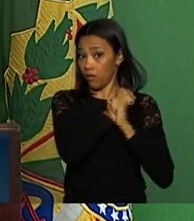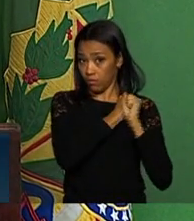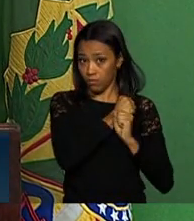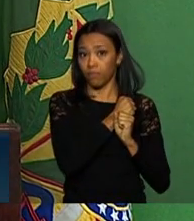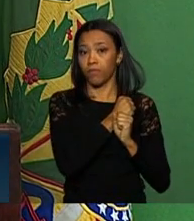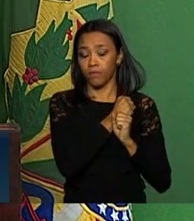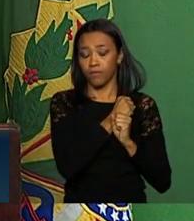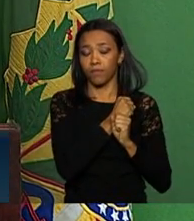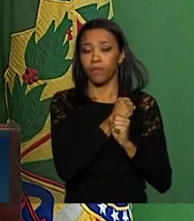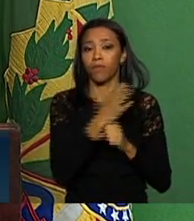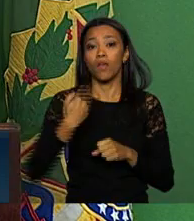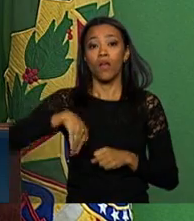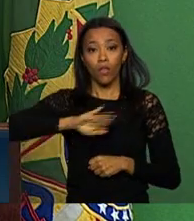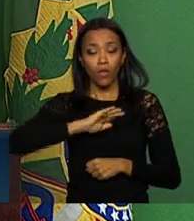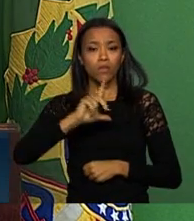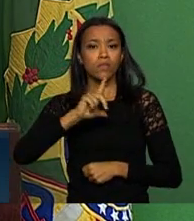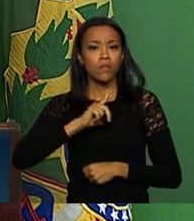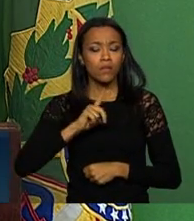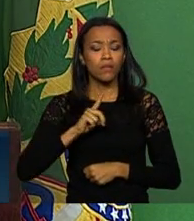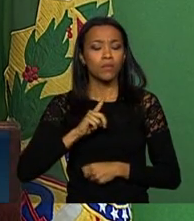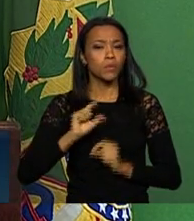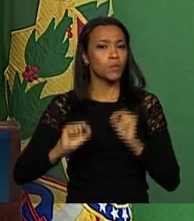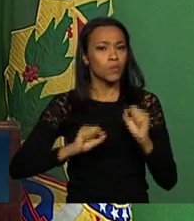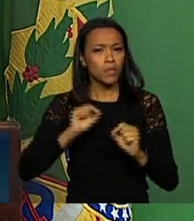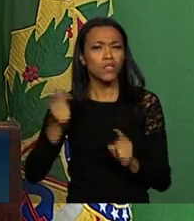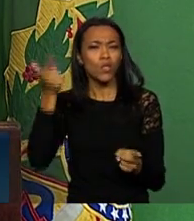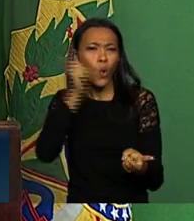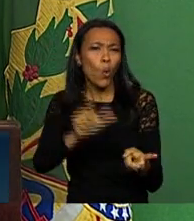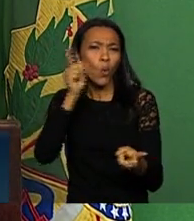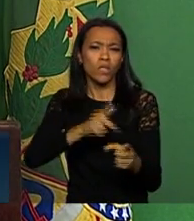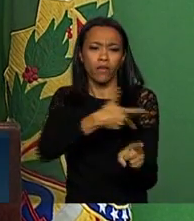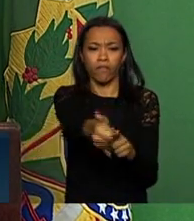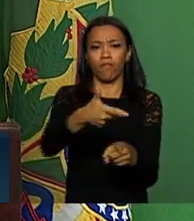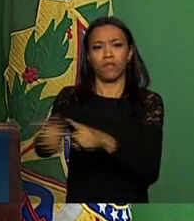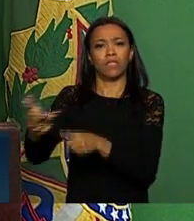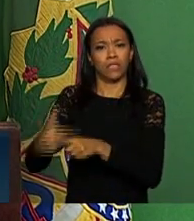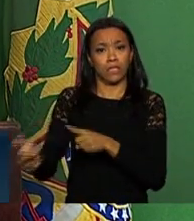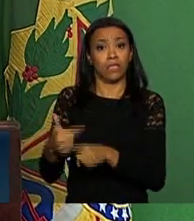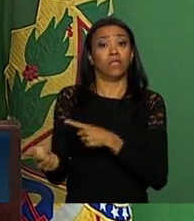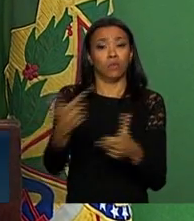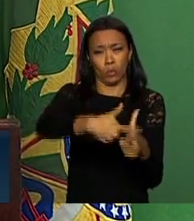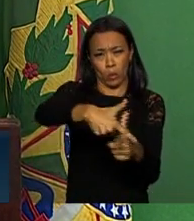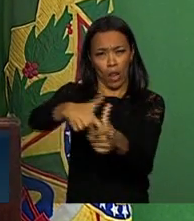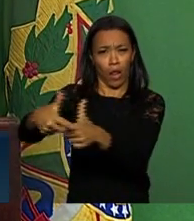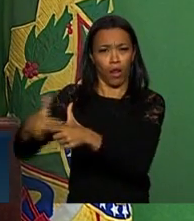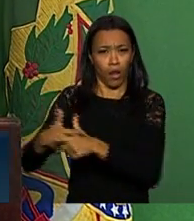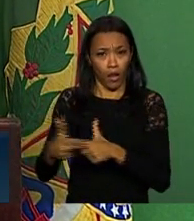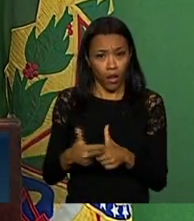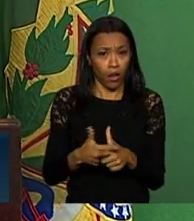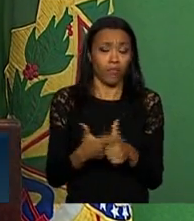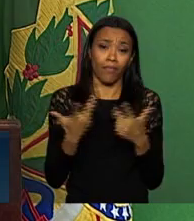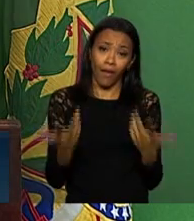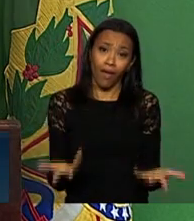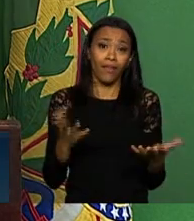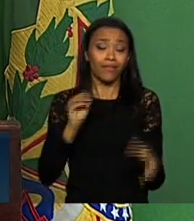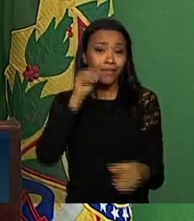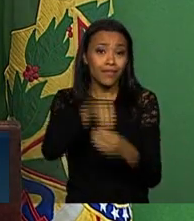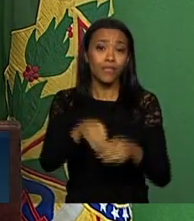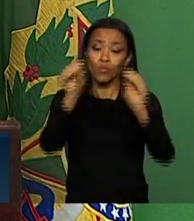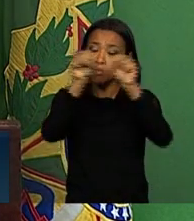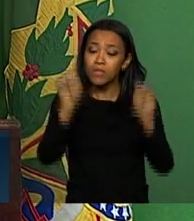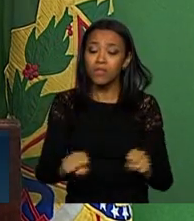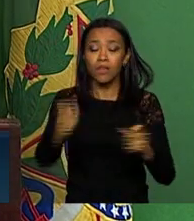atrás nós temos condições de Superar as dificuldades atuais elas são conjunturais elas não